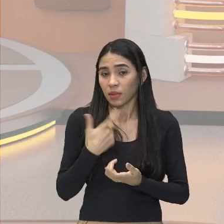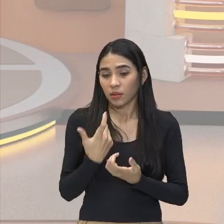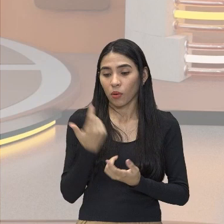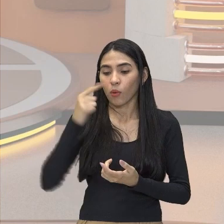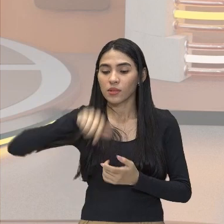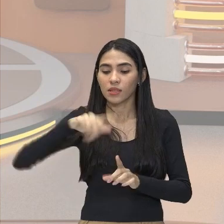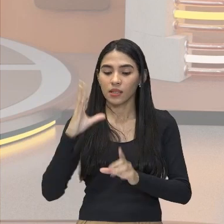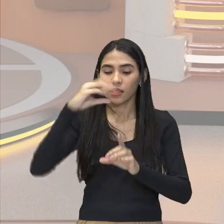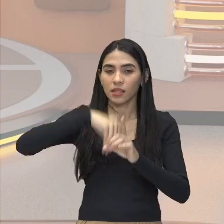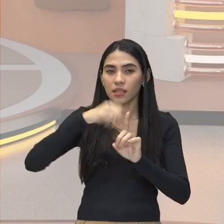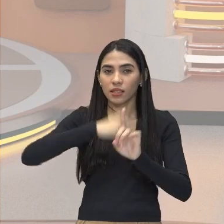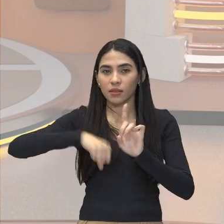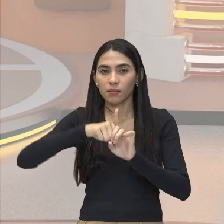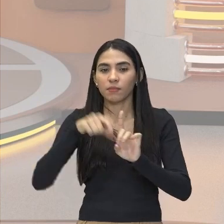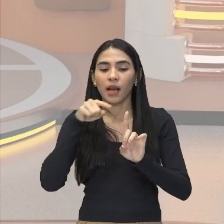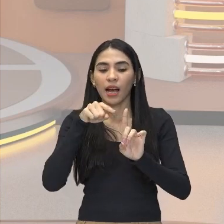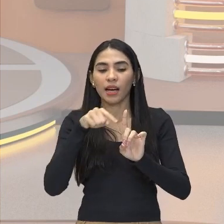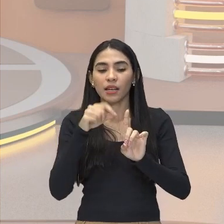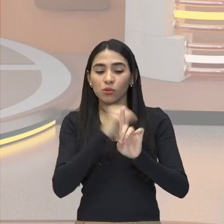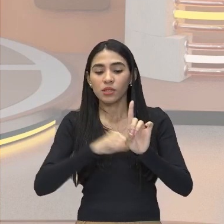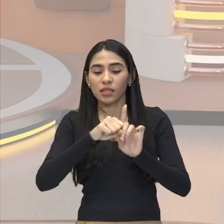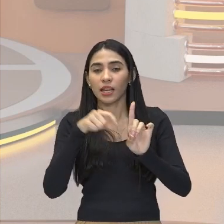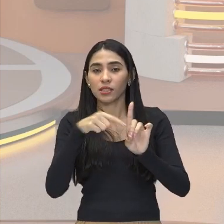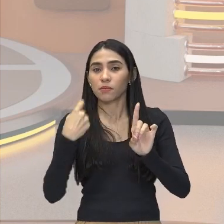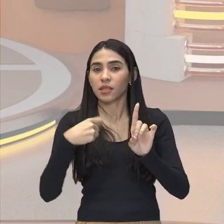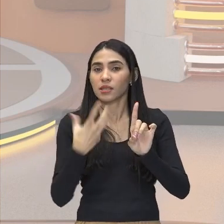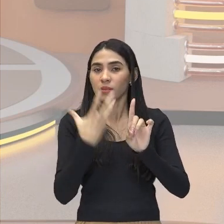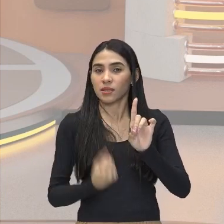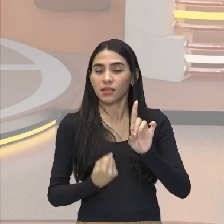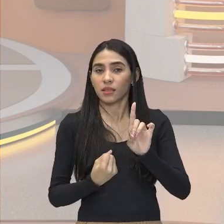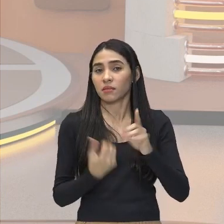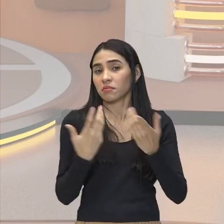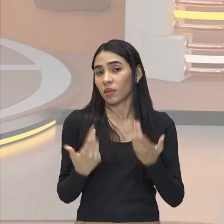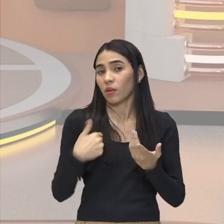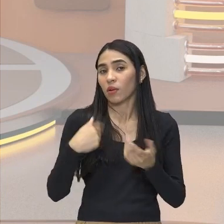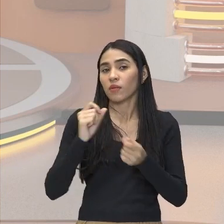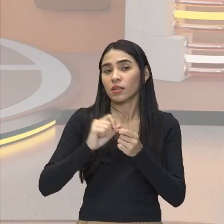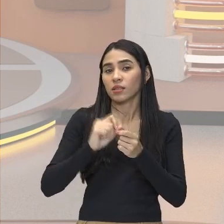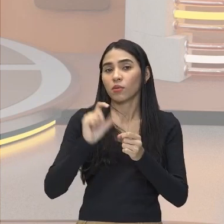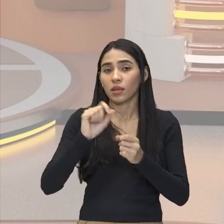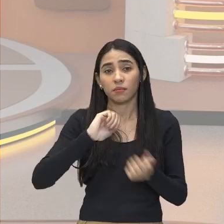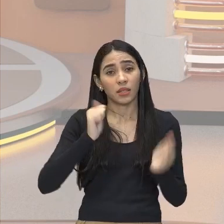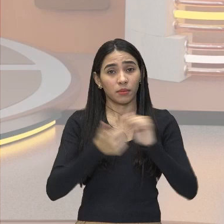inserido, eu tenho que ser aceito. E nesse sentido, então, o que eu vou fazer? Eu vou me adequar.